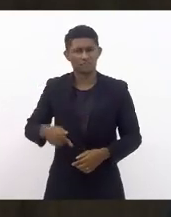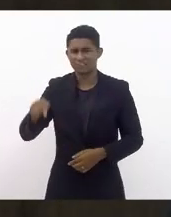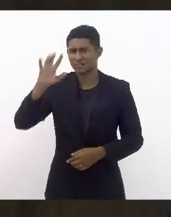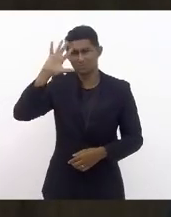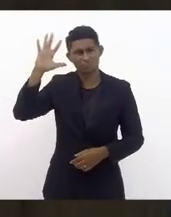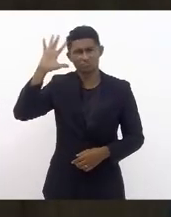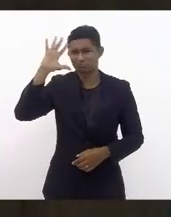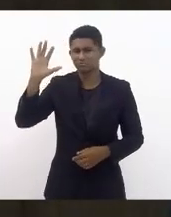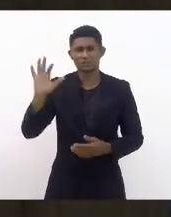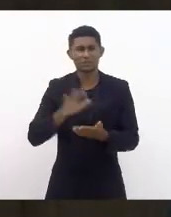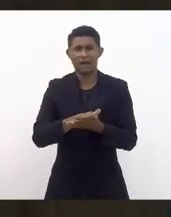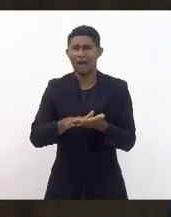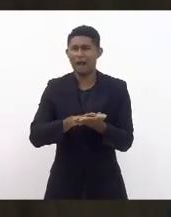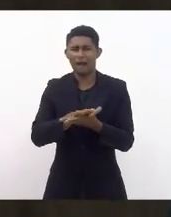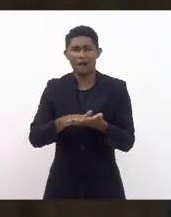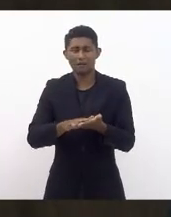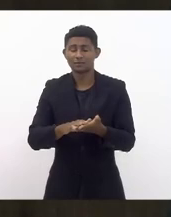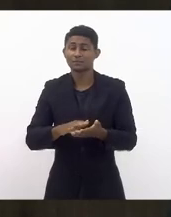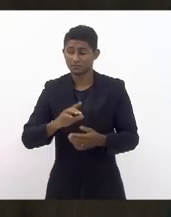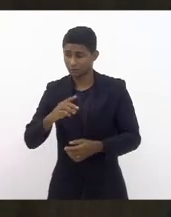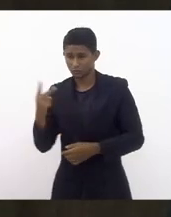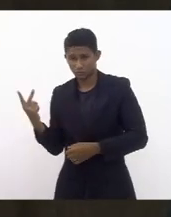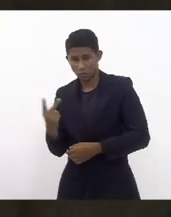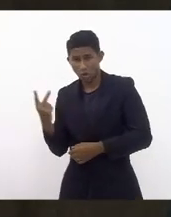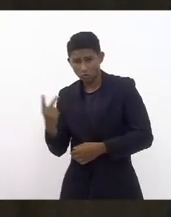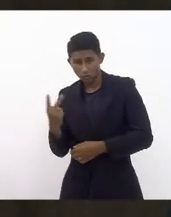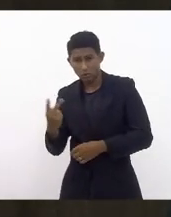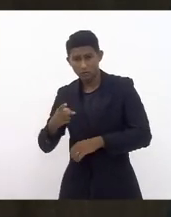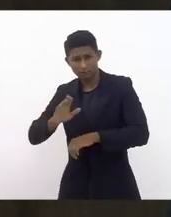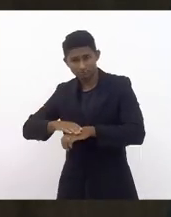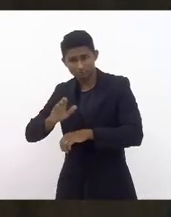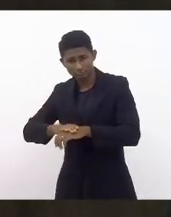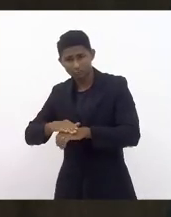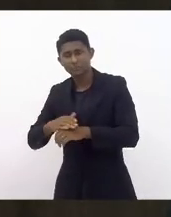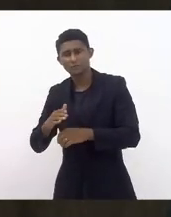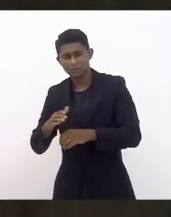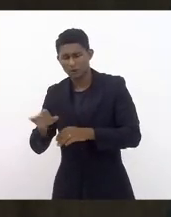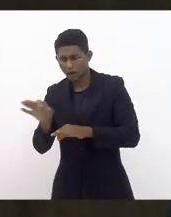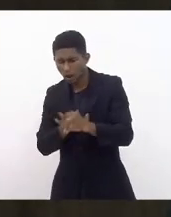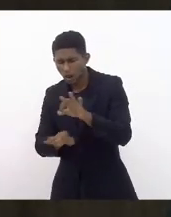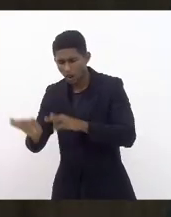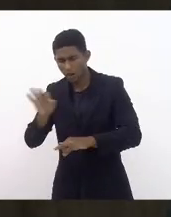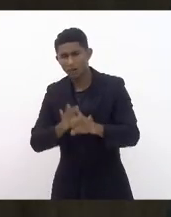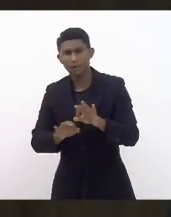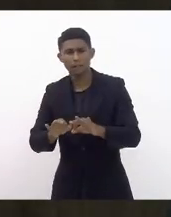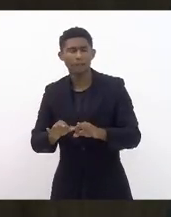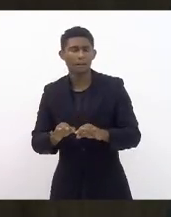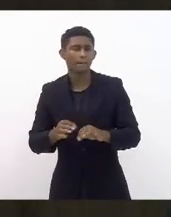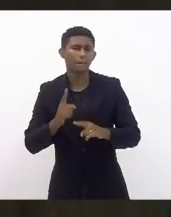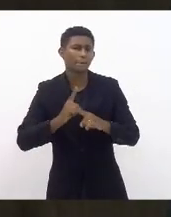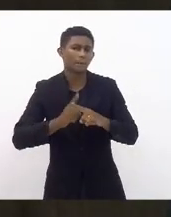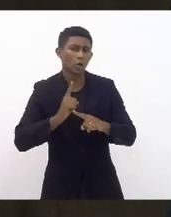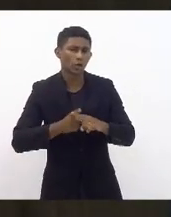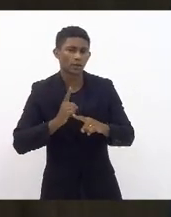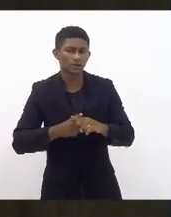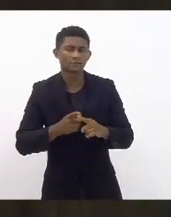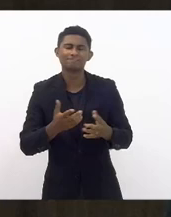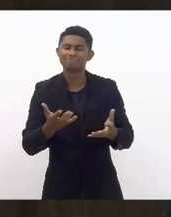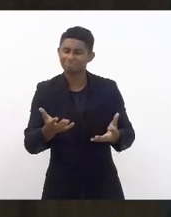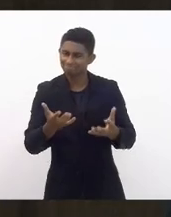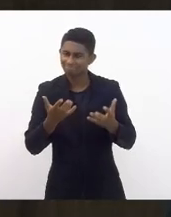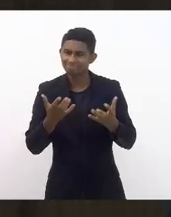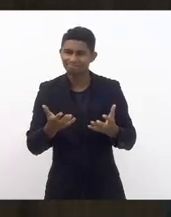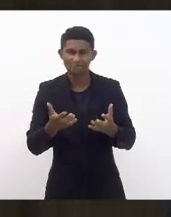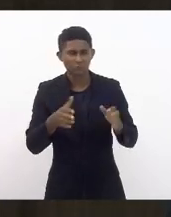isso, nós fizemos pensando sempre, senhor presidente, no bem-estar